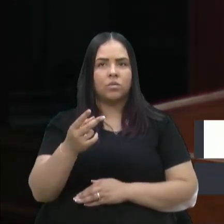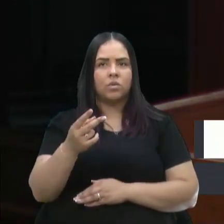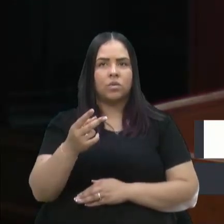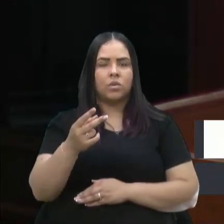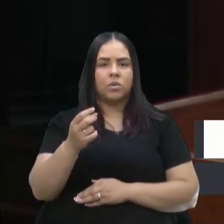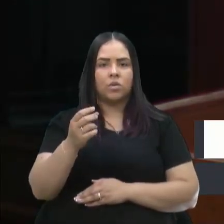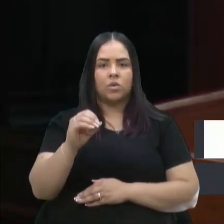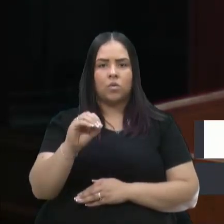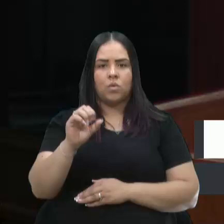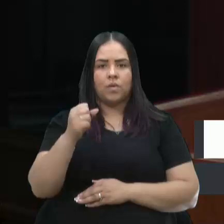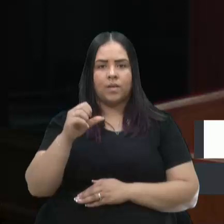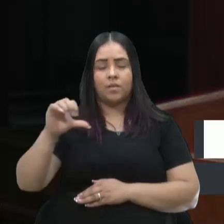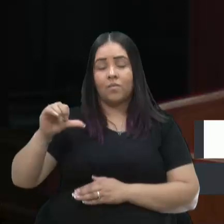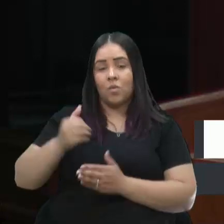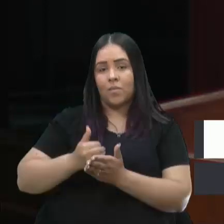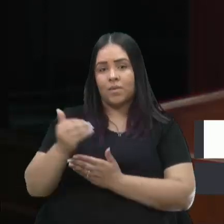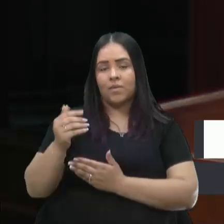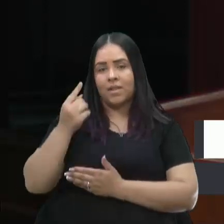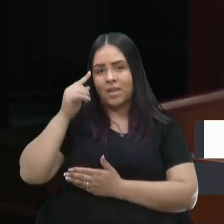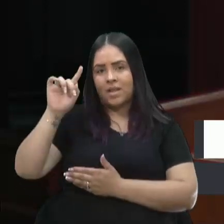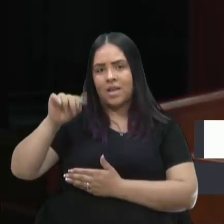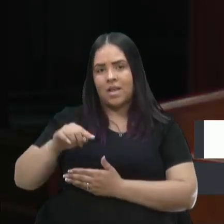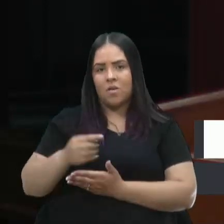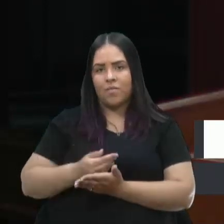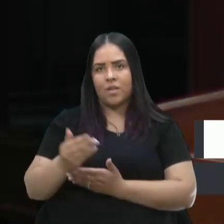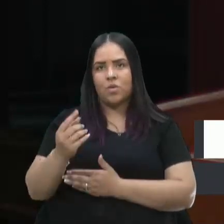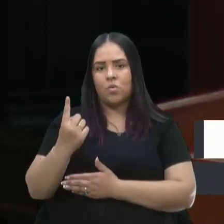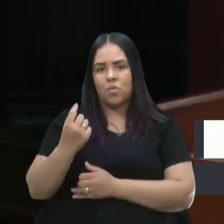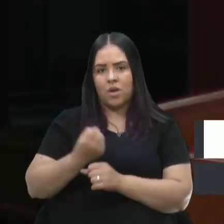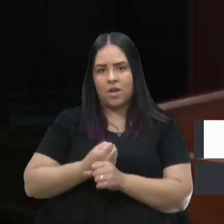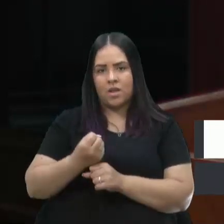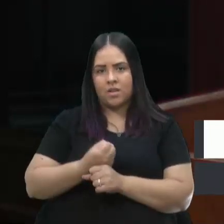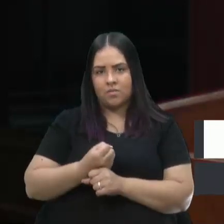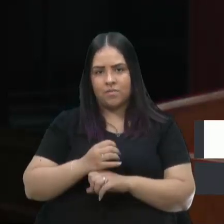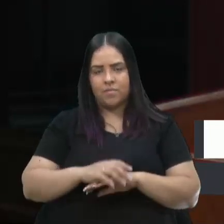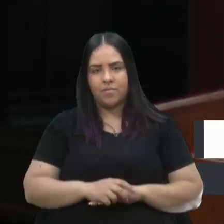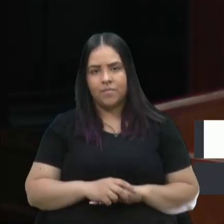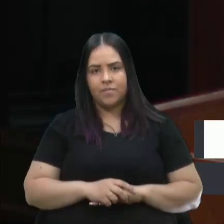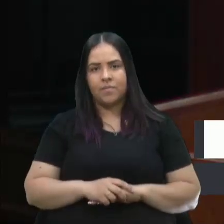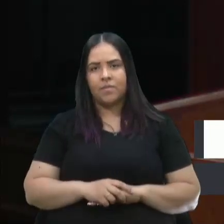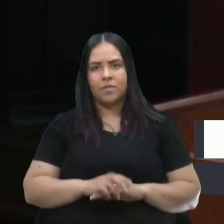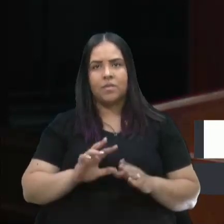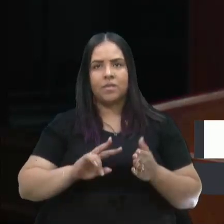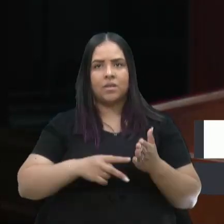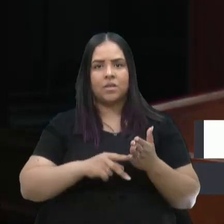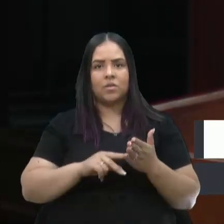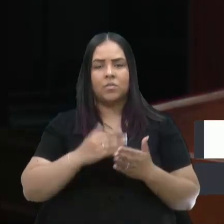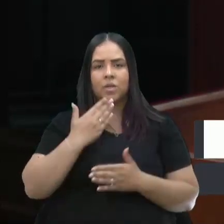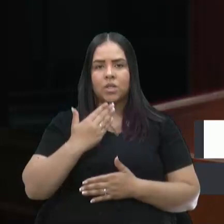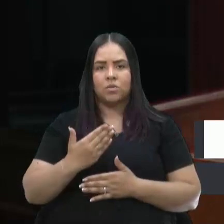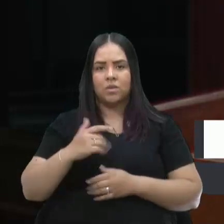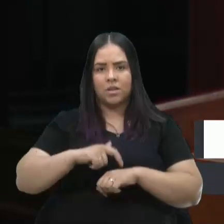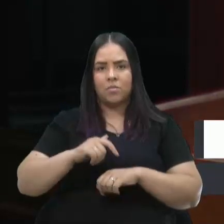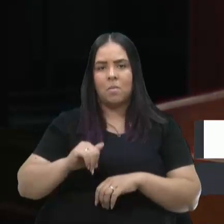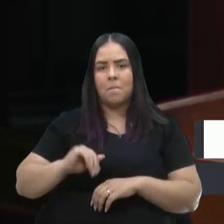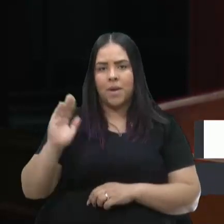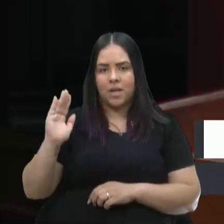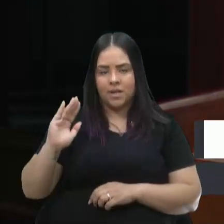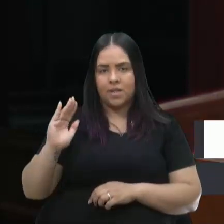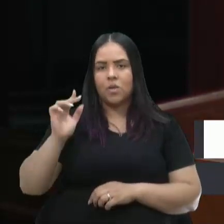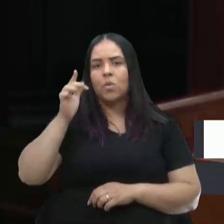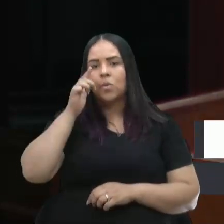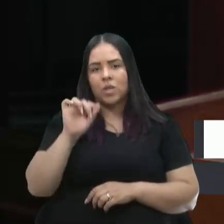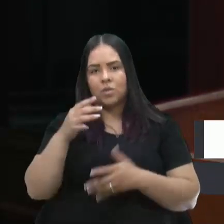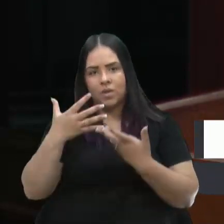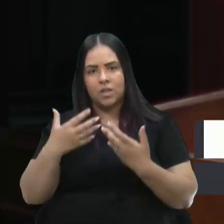2.089. Inicialmente, a ideia era que passasse a valer com 1 ano de carência. O sindicato pediu um prazo maior, foi